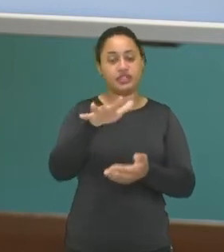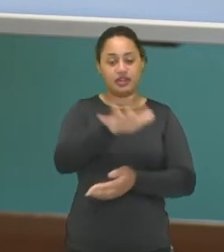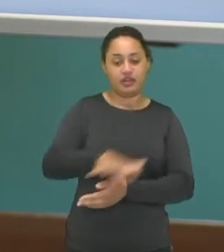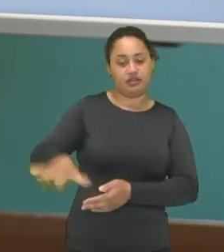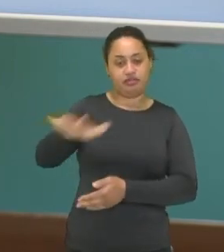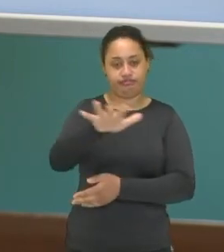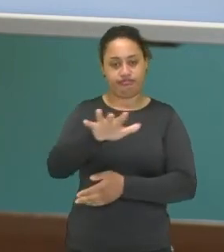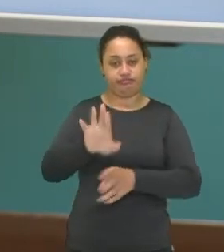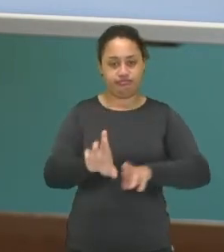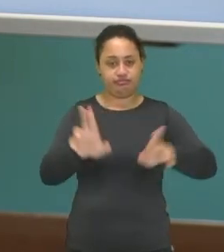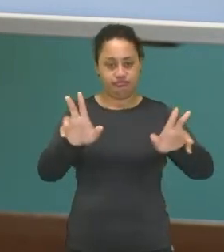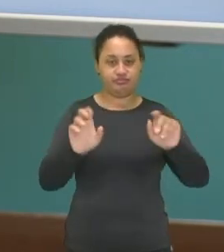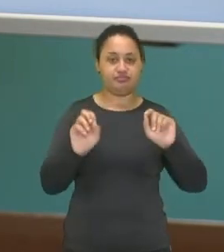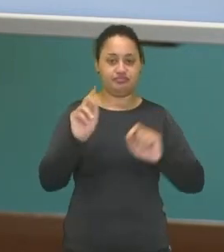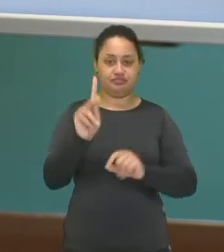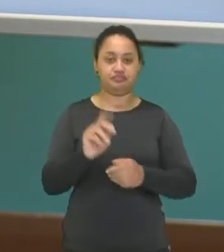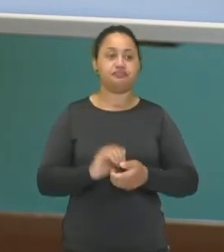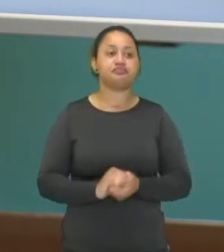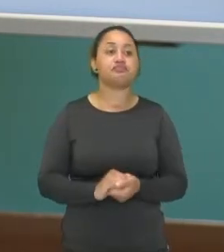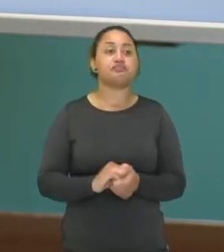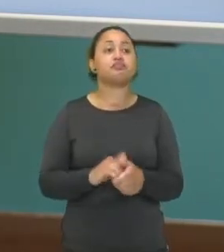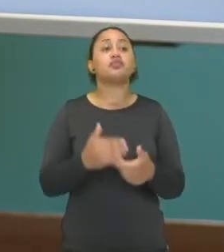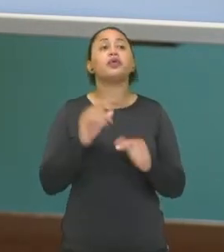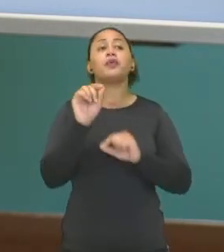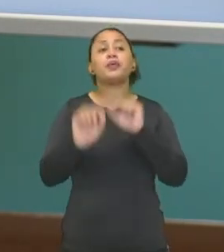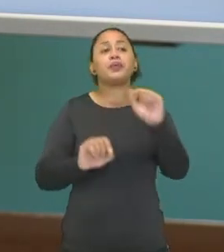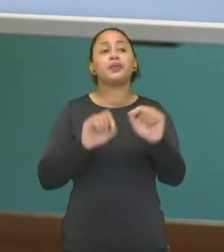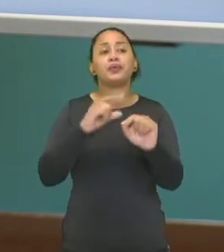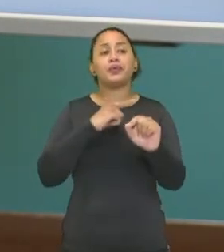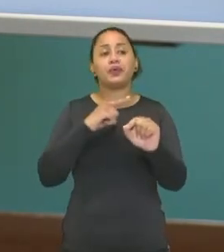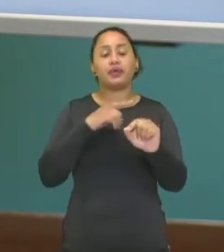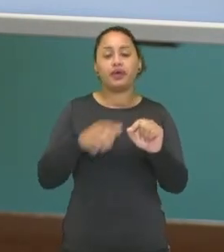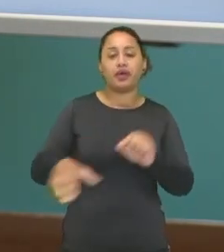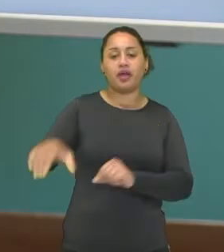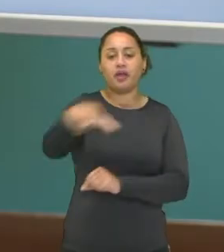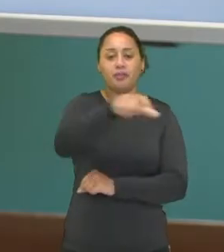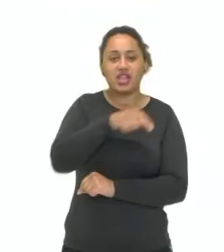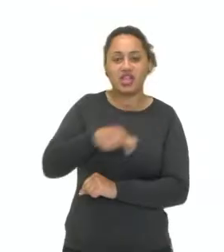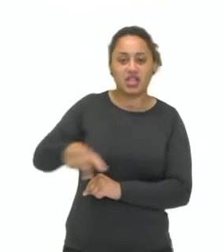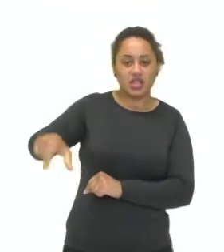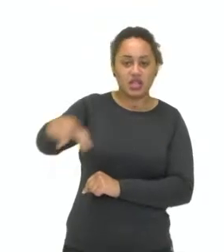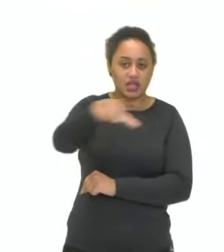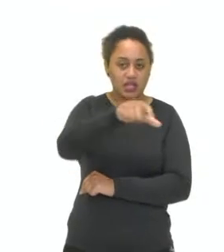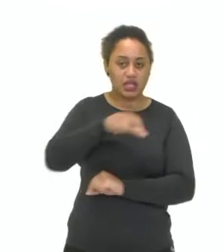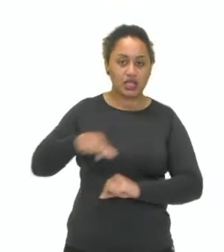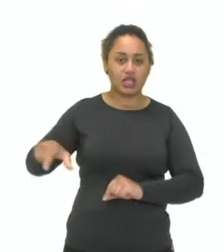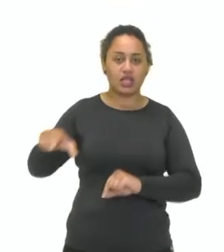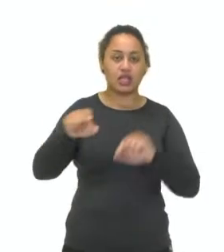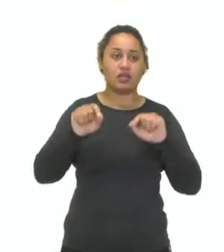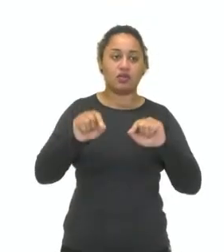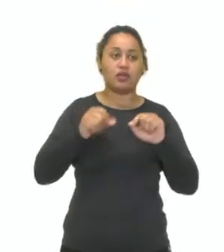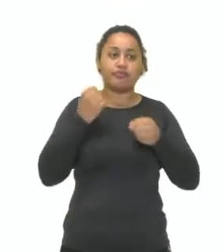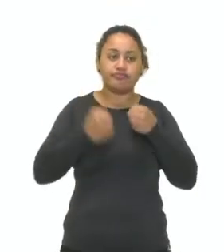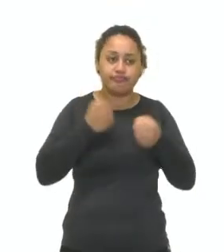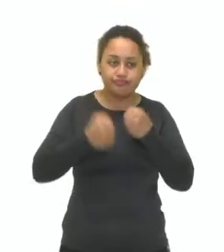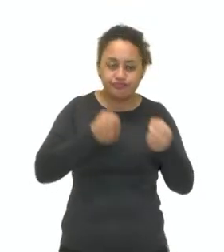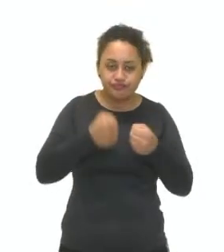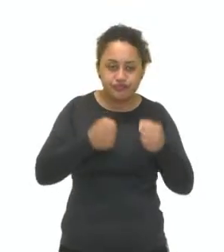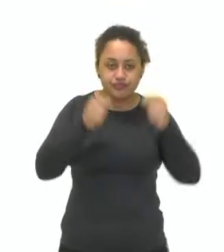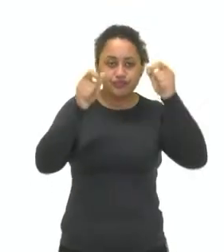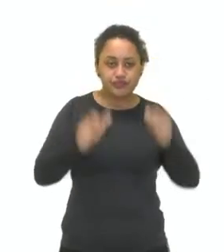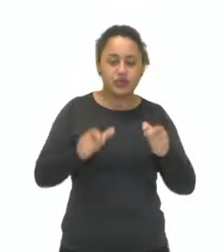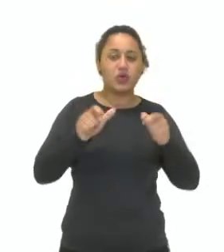ok? Quais são as provas, então? As provas de pista são as provas de corridas realizadas